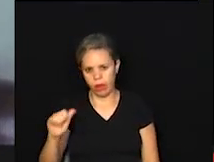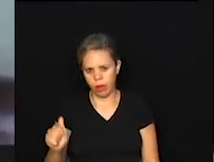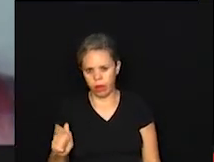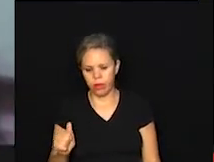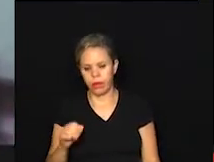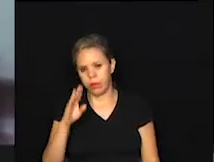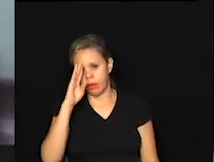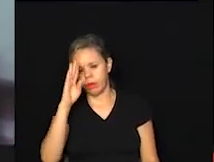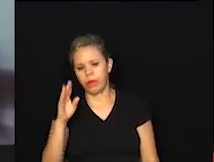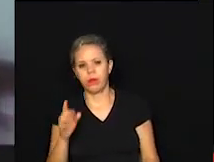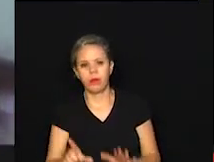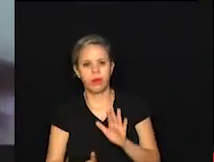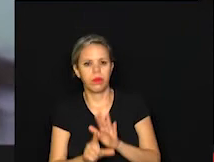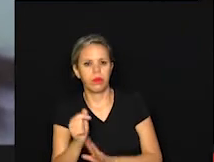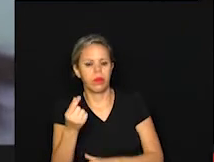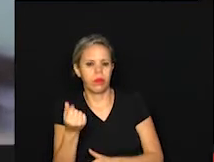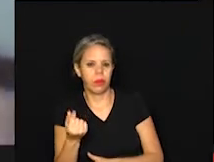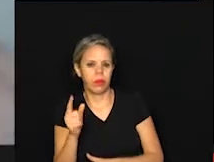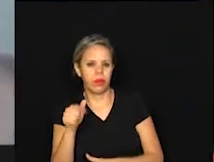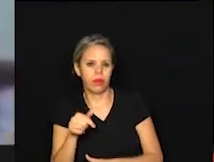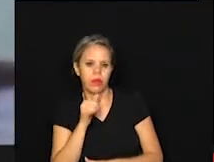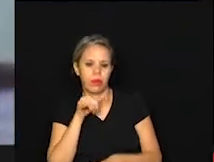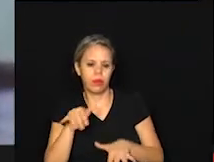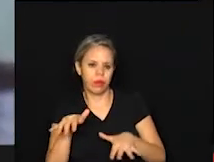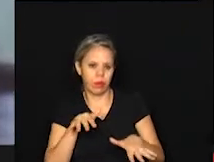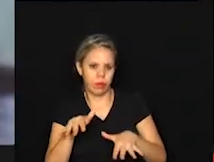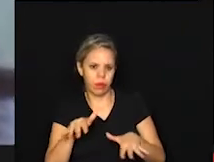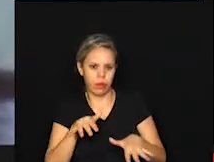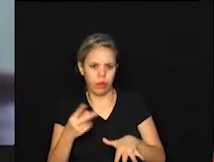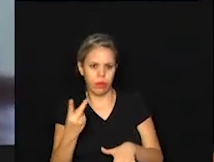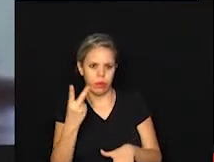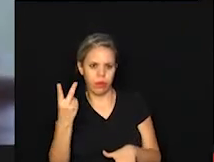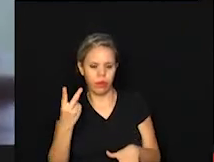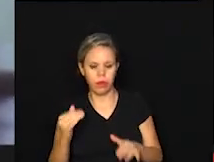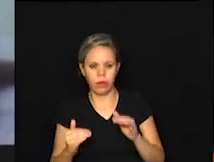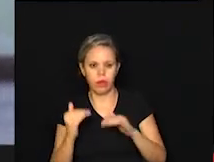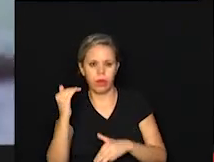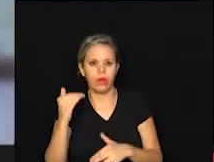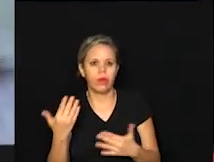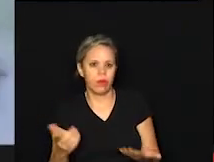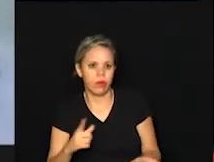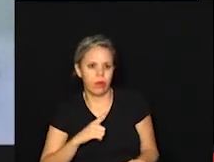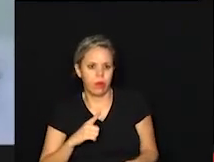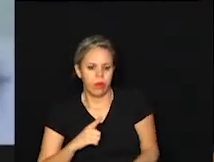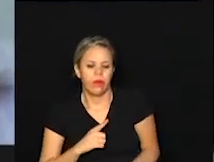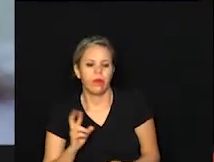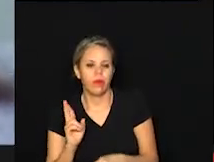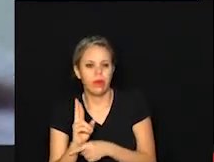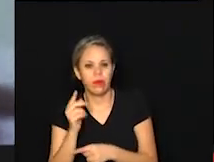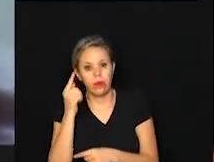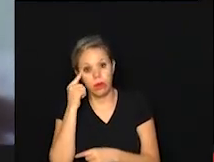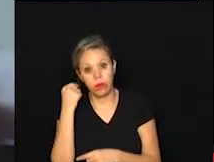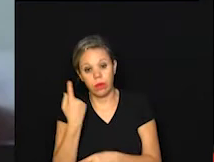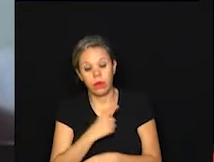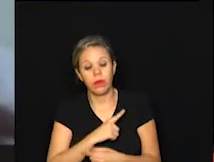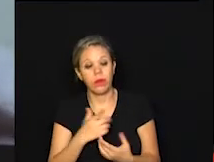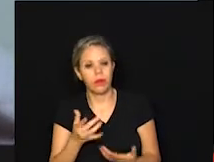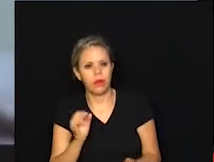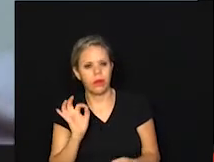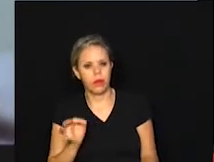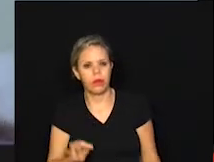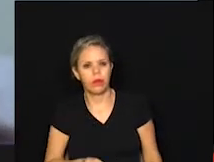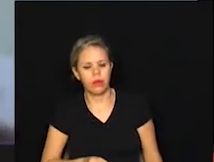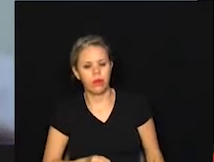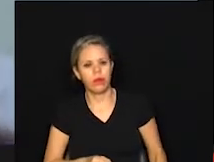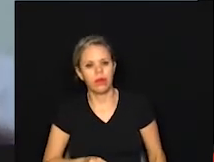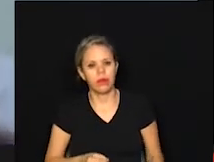pelo imposto de renda. Então, é um fundo que movimenta um valor muito alto. Tendo ele como referência, o que nós temos é exatamente o